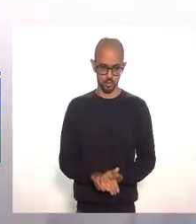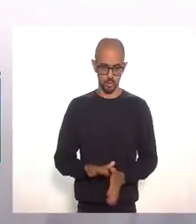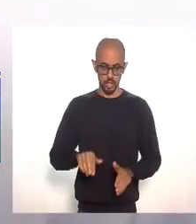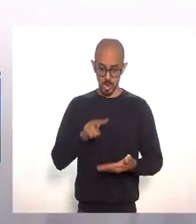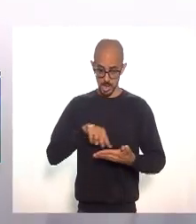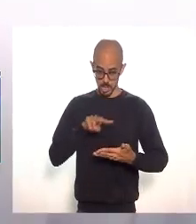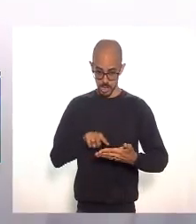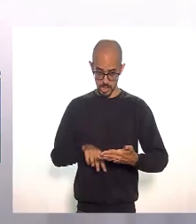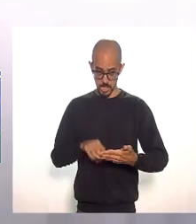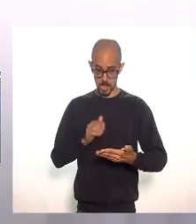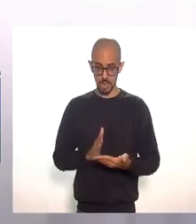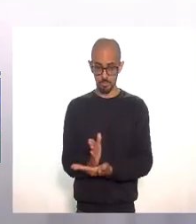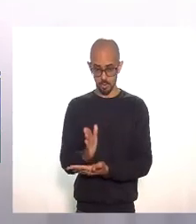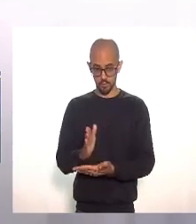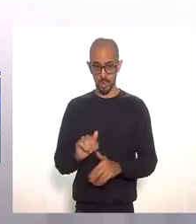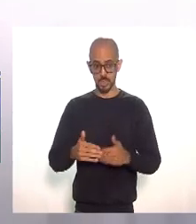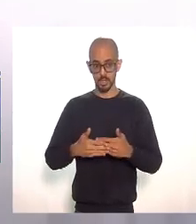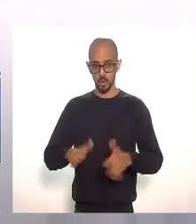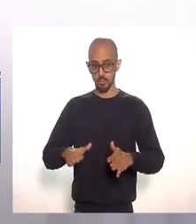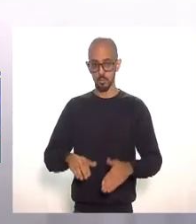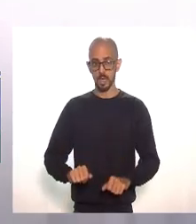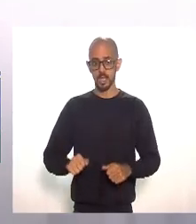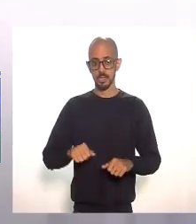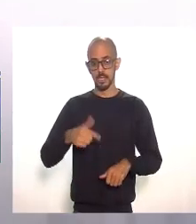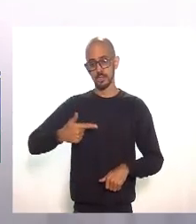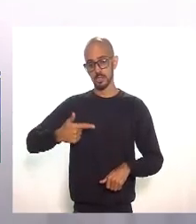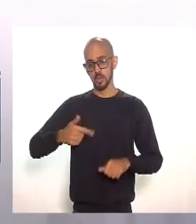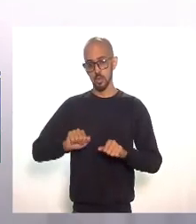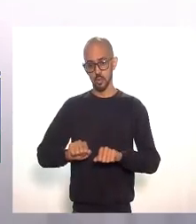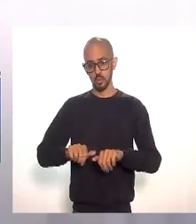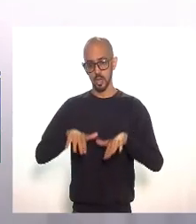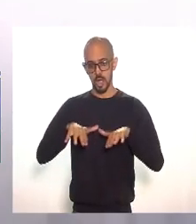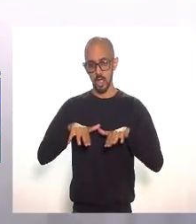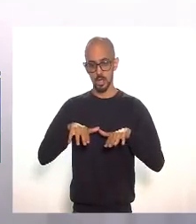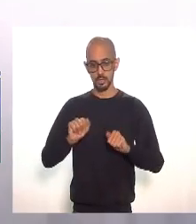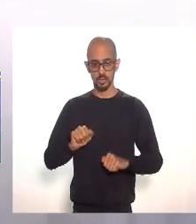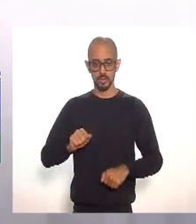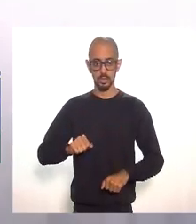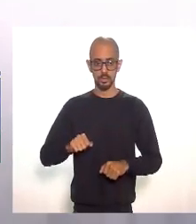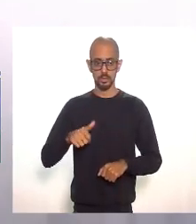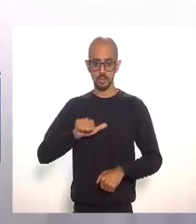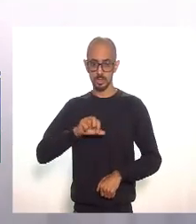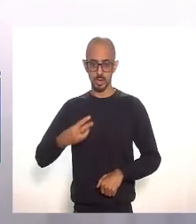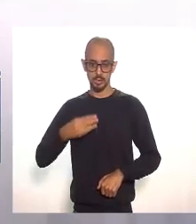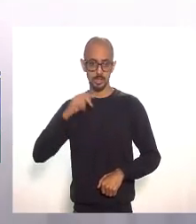segunda sessão extraordinária de 13 de abril de 2021. Em regime de urgência, em discussão única, projeto de lei número